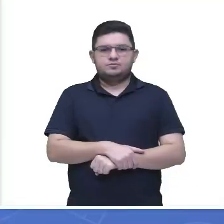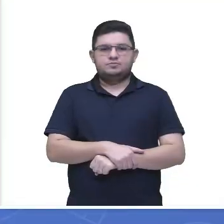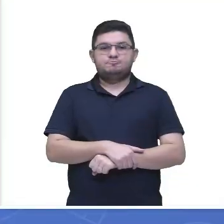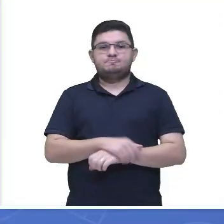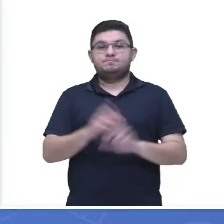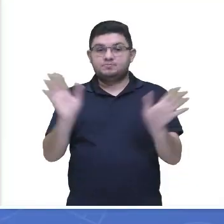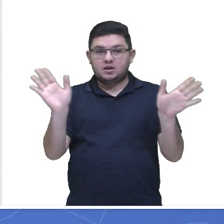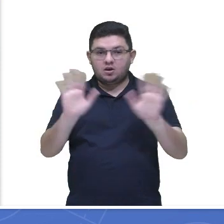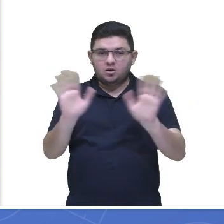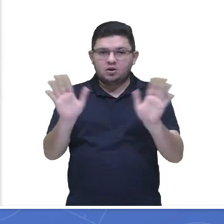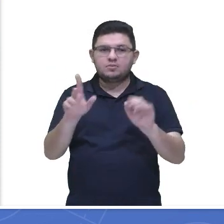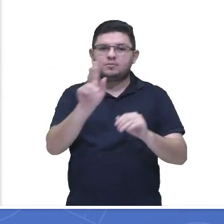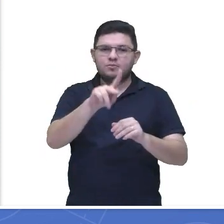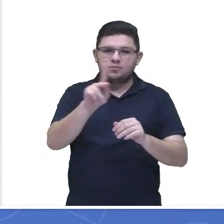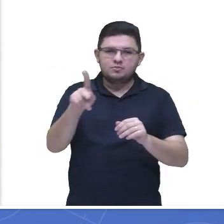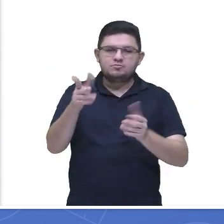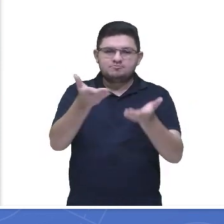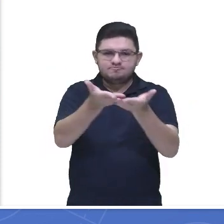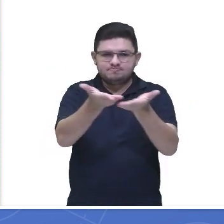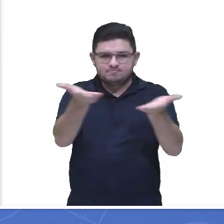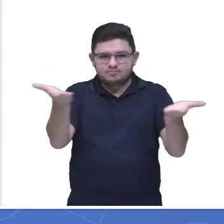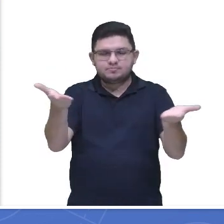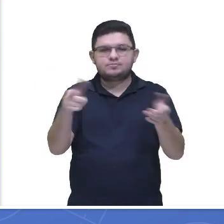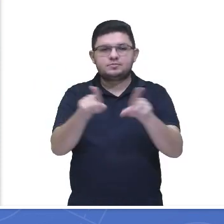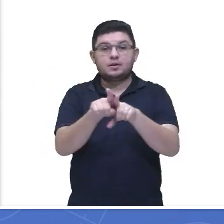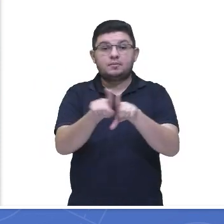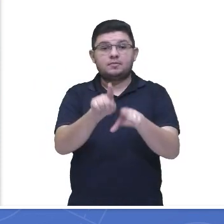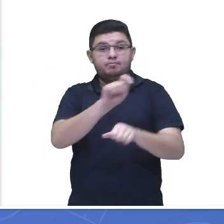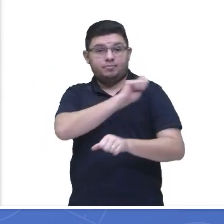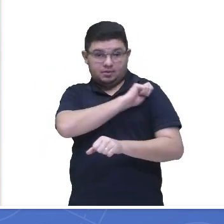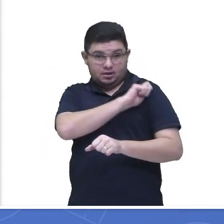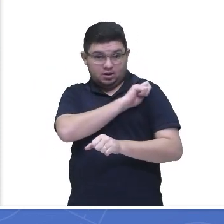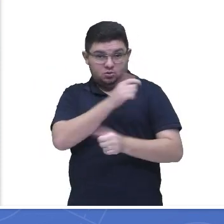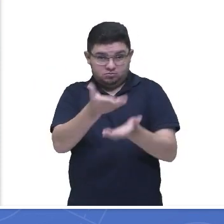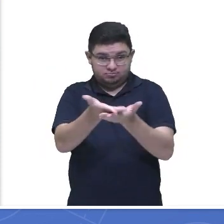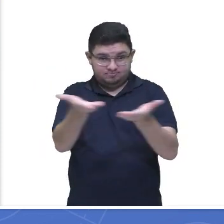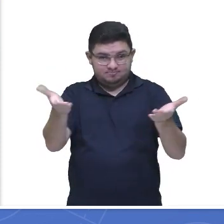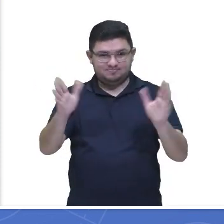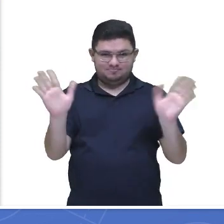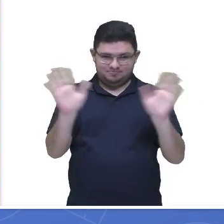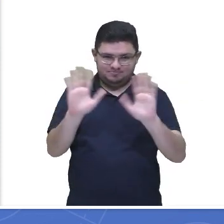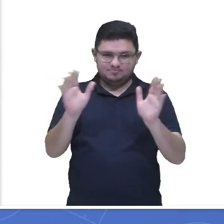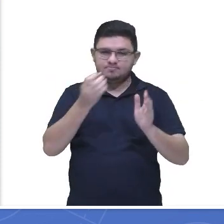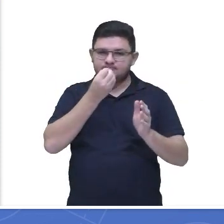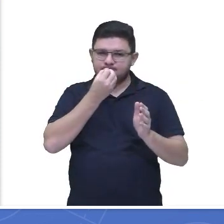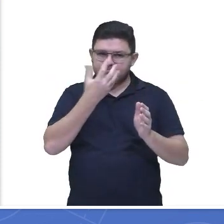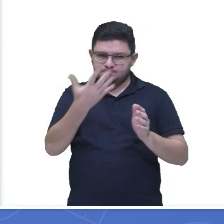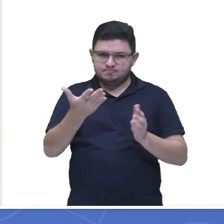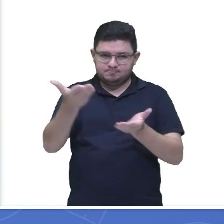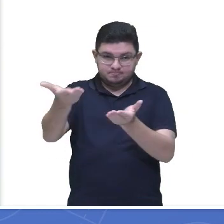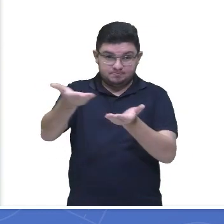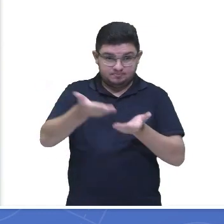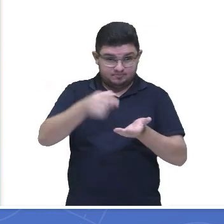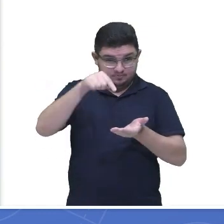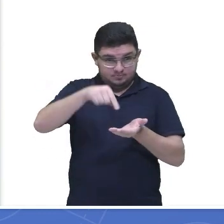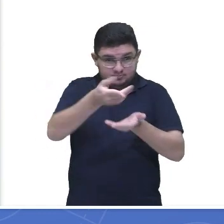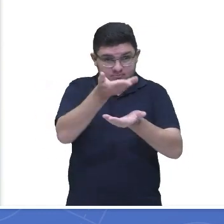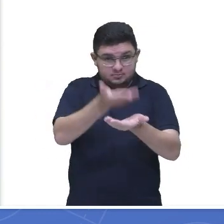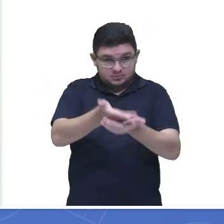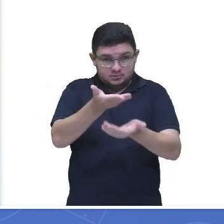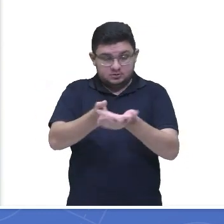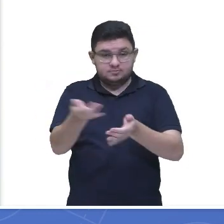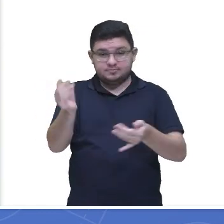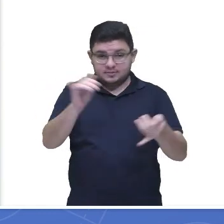Olá, professores! Olá, alunos! Sejam todos bem-vindos à Química